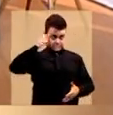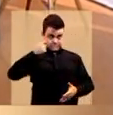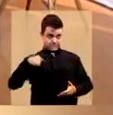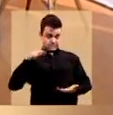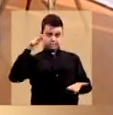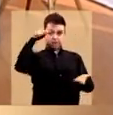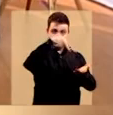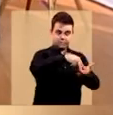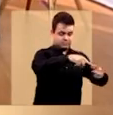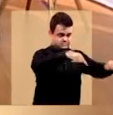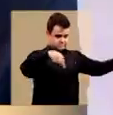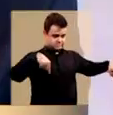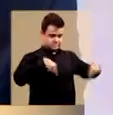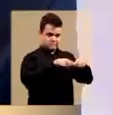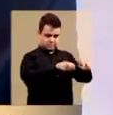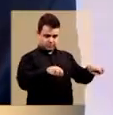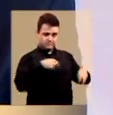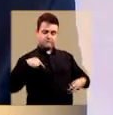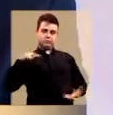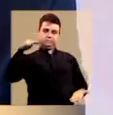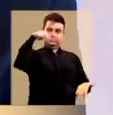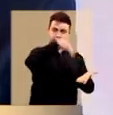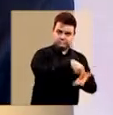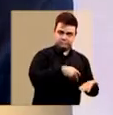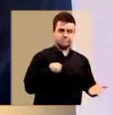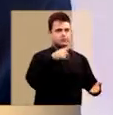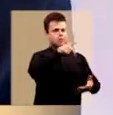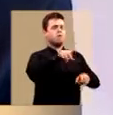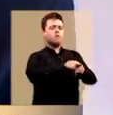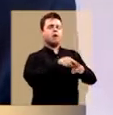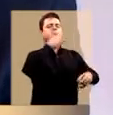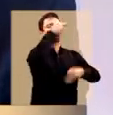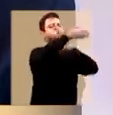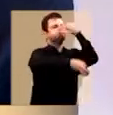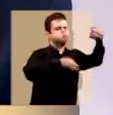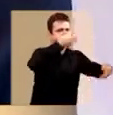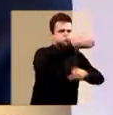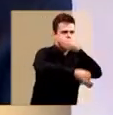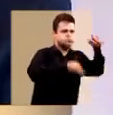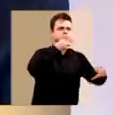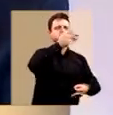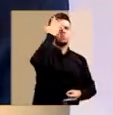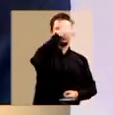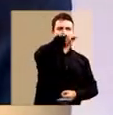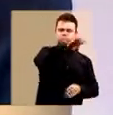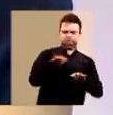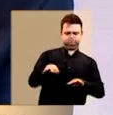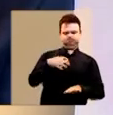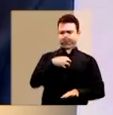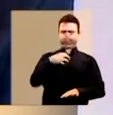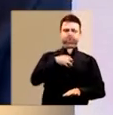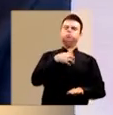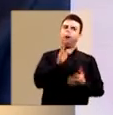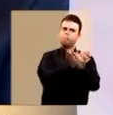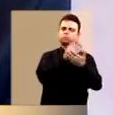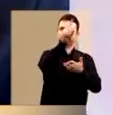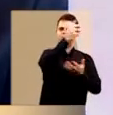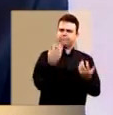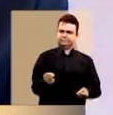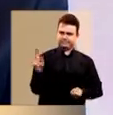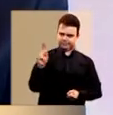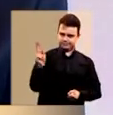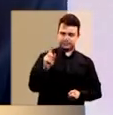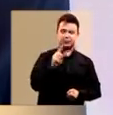a nossa presença nas salas de aula, né, a nossa presença, as nossas argumentações, é resistência. Sim. Por quê? Qualquer